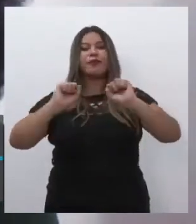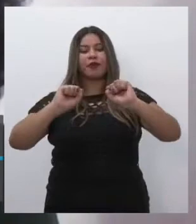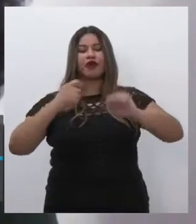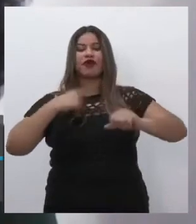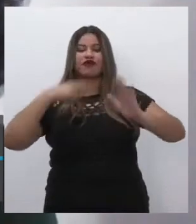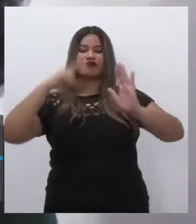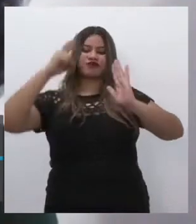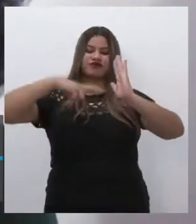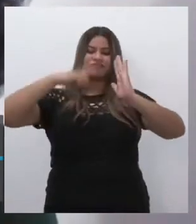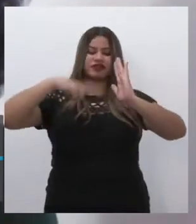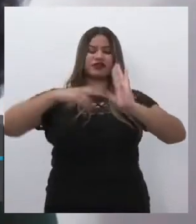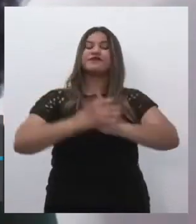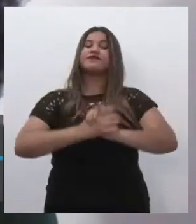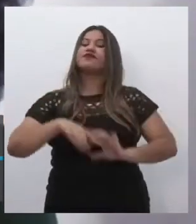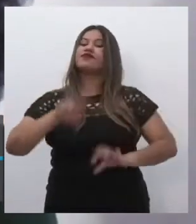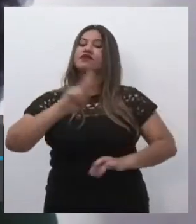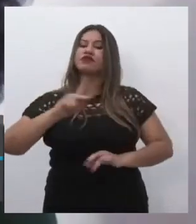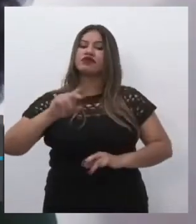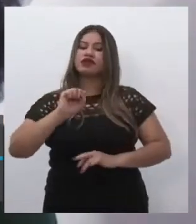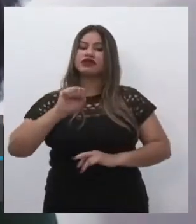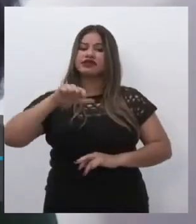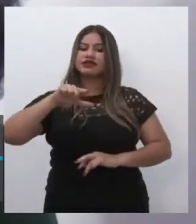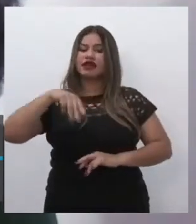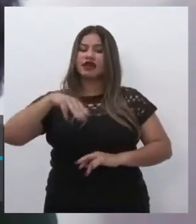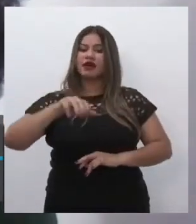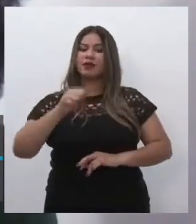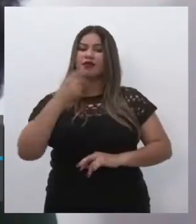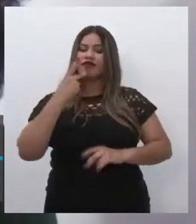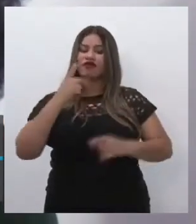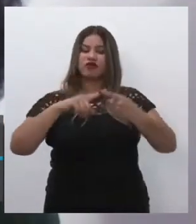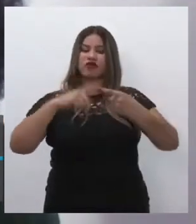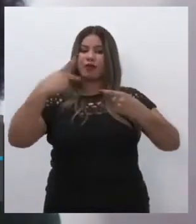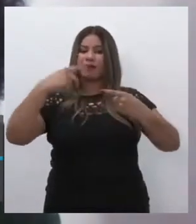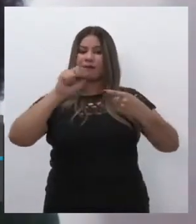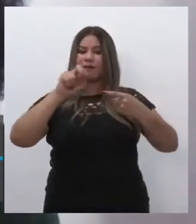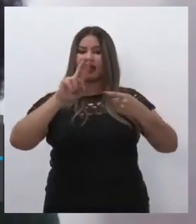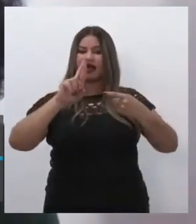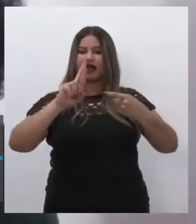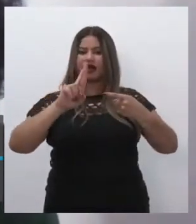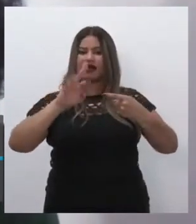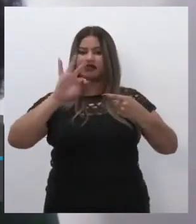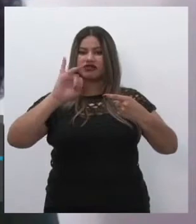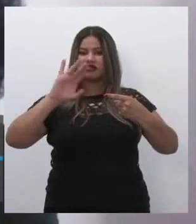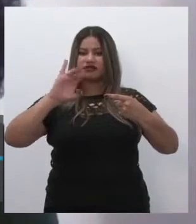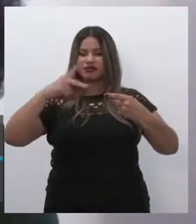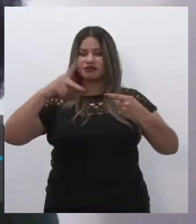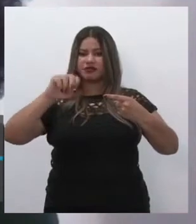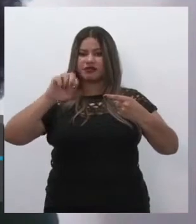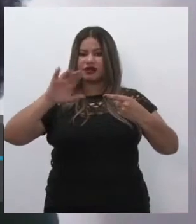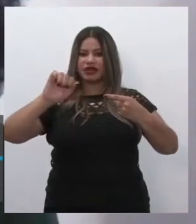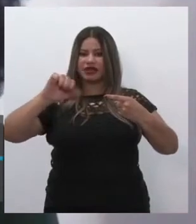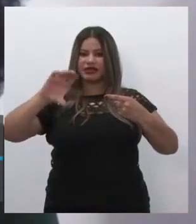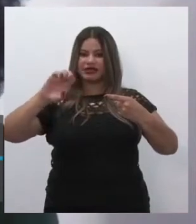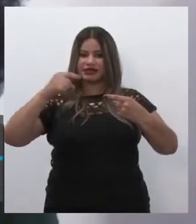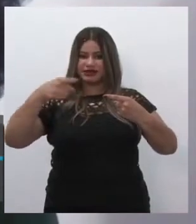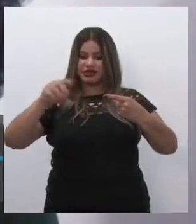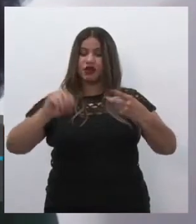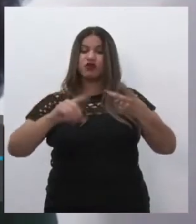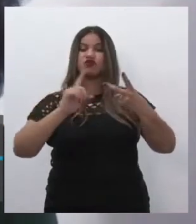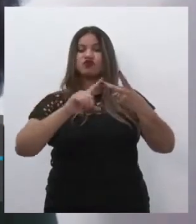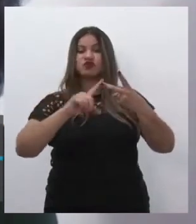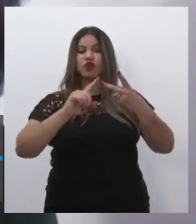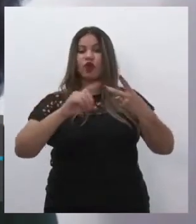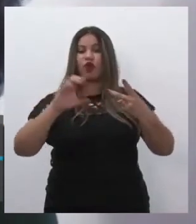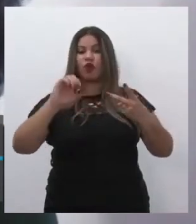Ah, olha, a professora Selma falou 1 para participação e 2 para olhar.